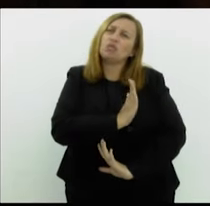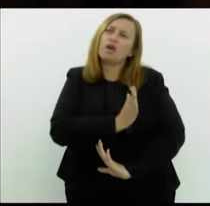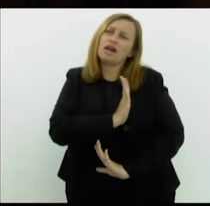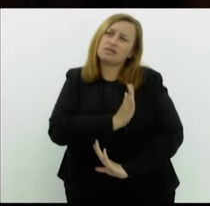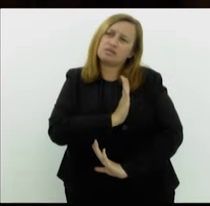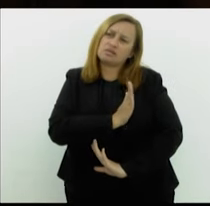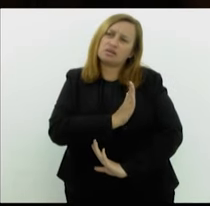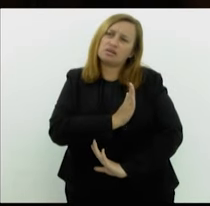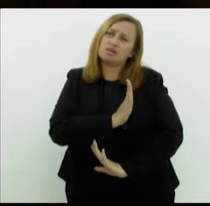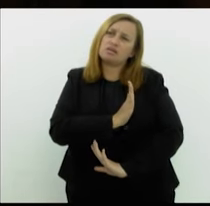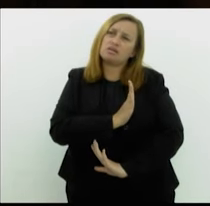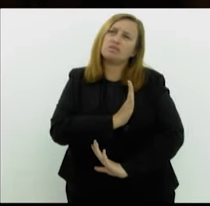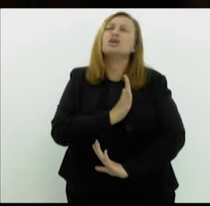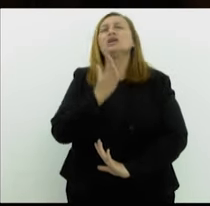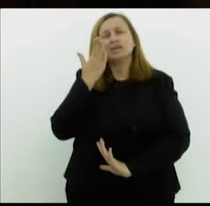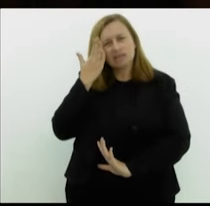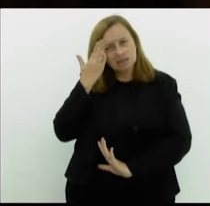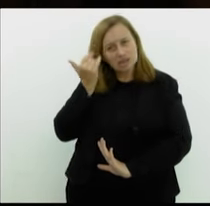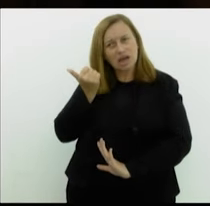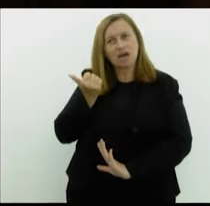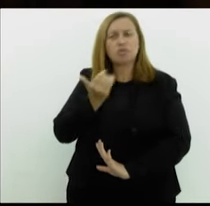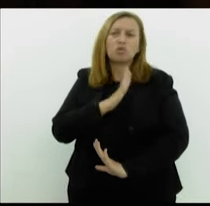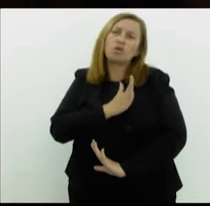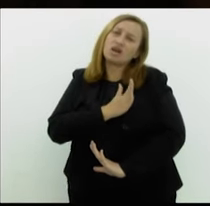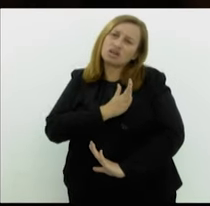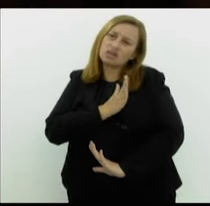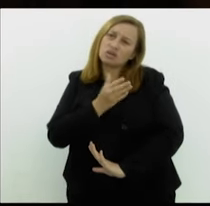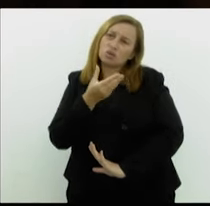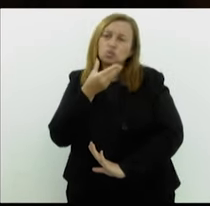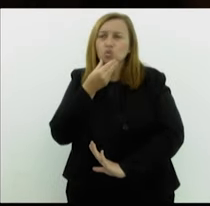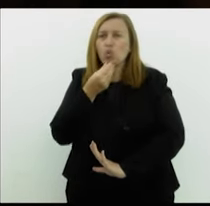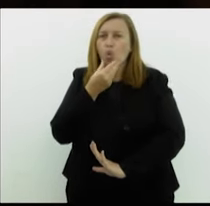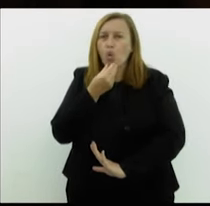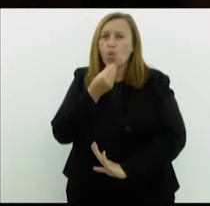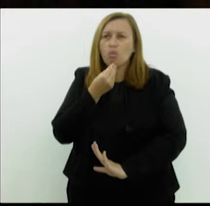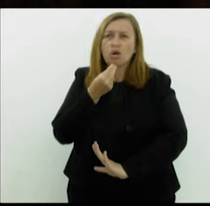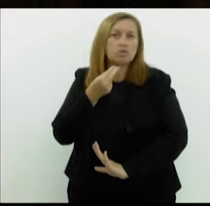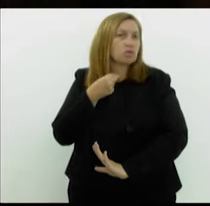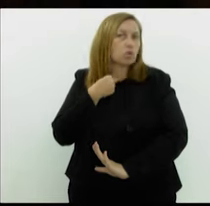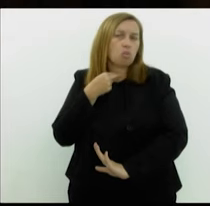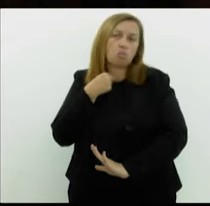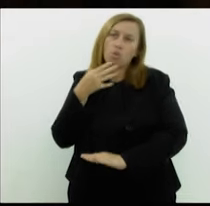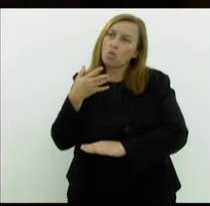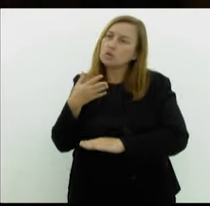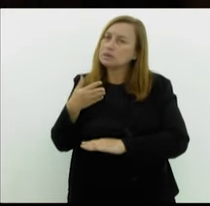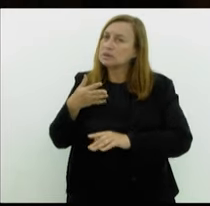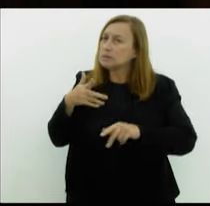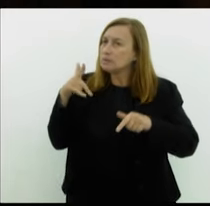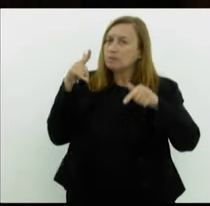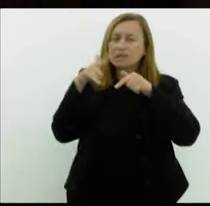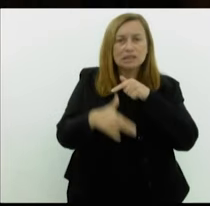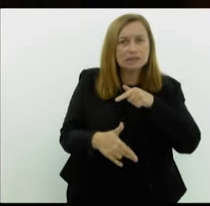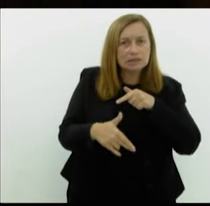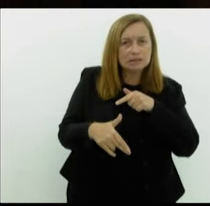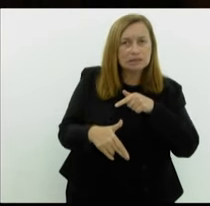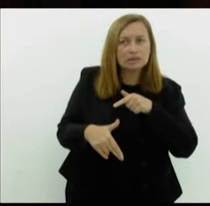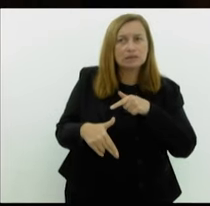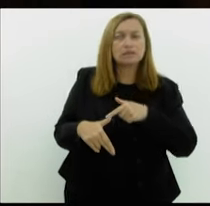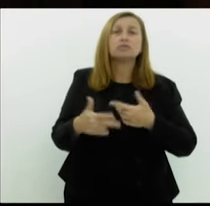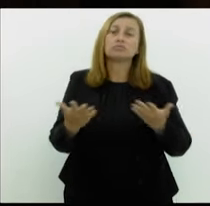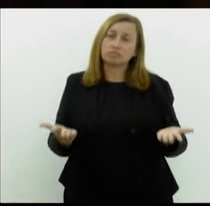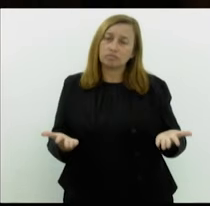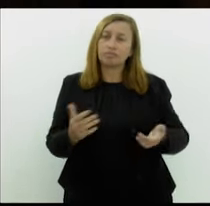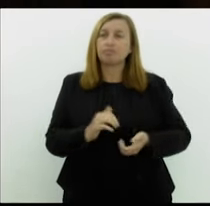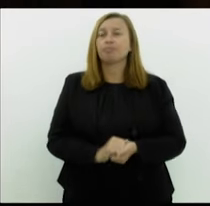que o coração do homem é terra que a gente não pode ousar querer interferir. Há uma